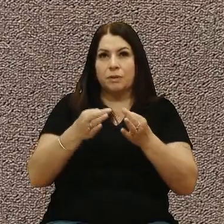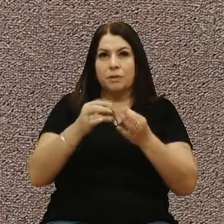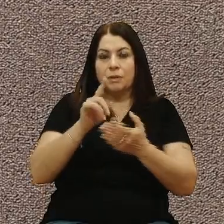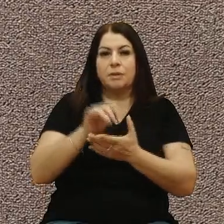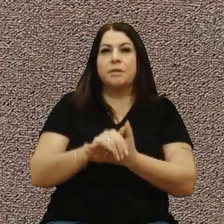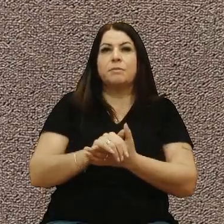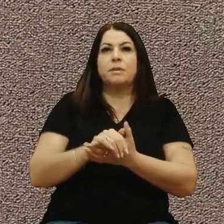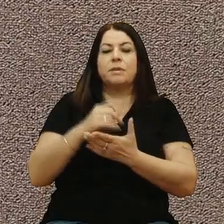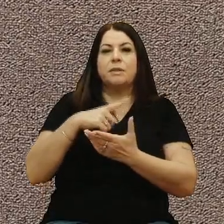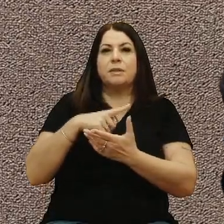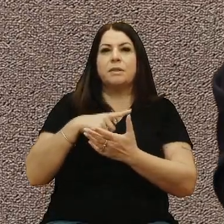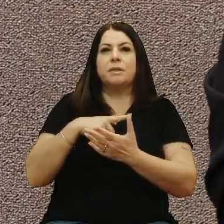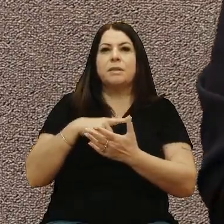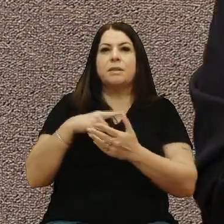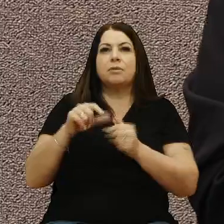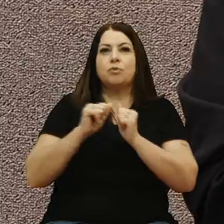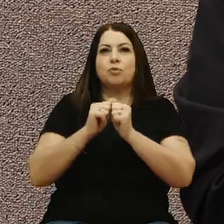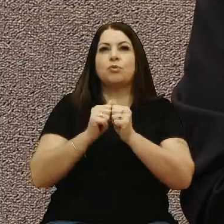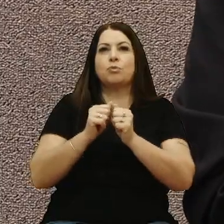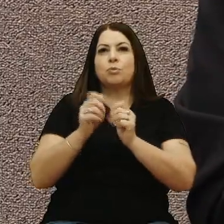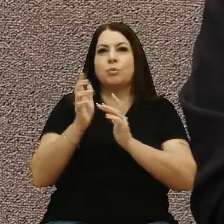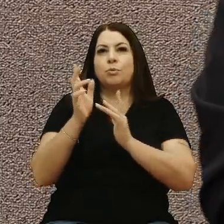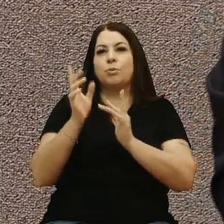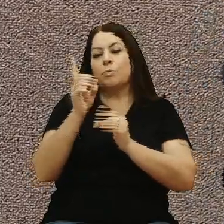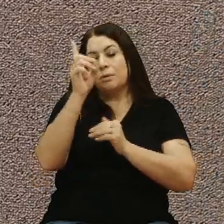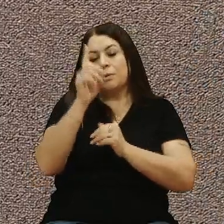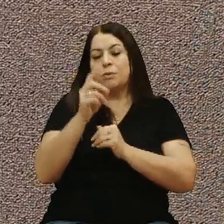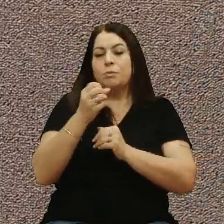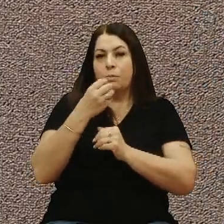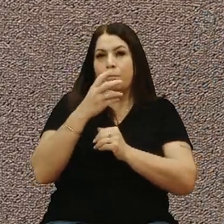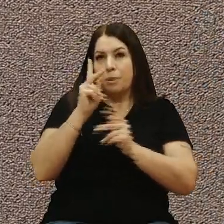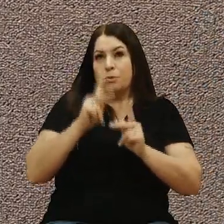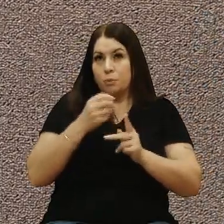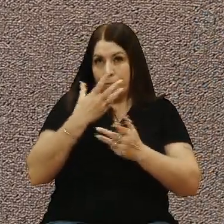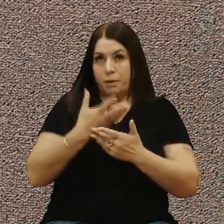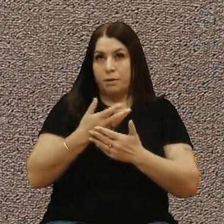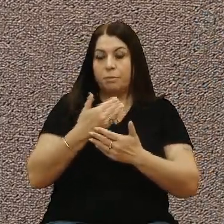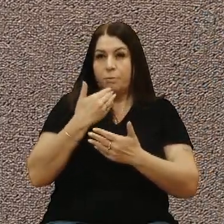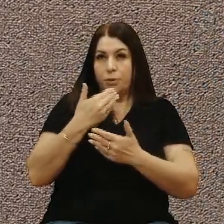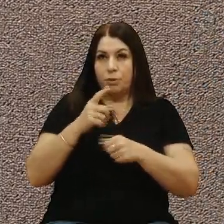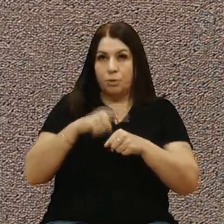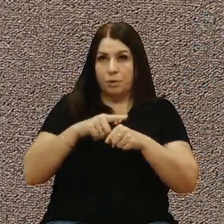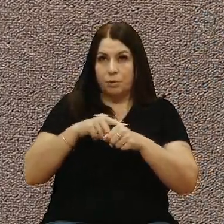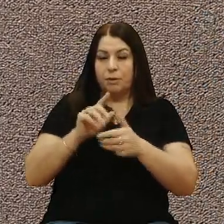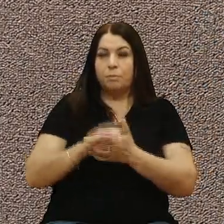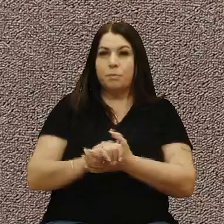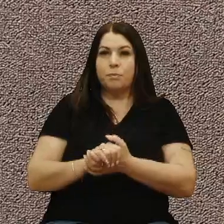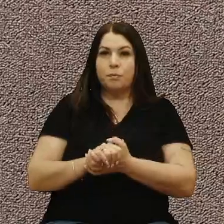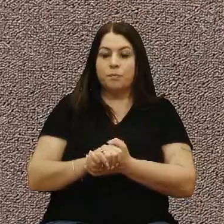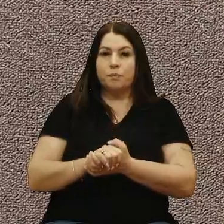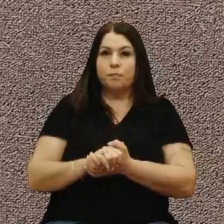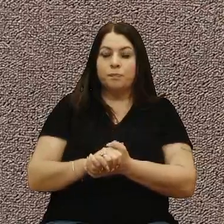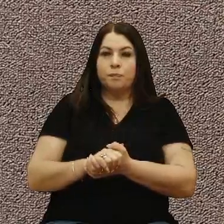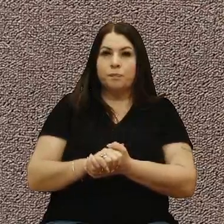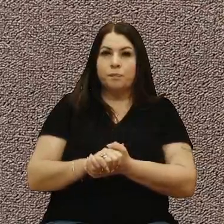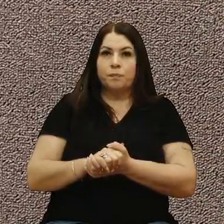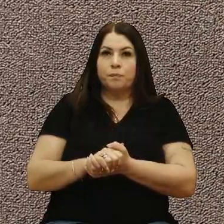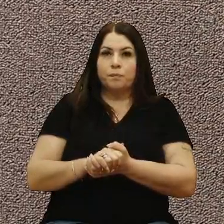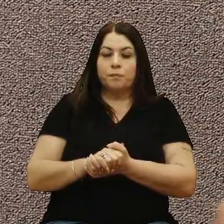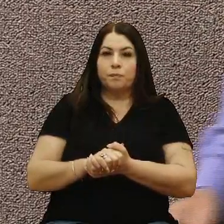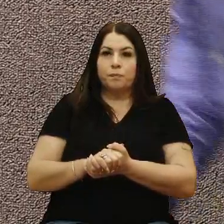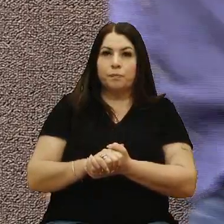ele já está nos braços do bom pastor, uma pessoa do bem. Mas eu pedi esse espaço, senhor presidente,